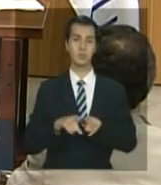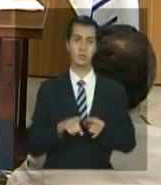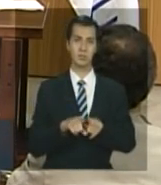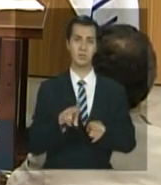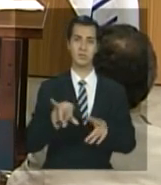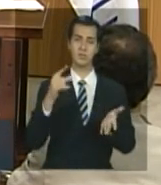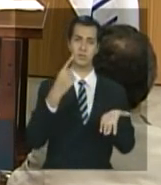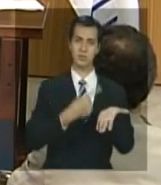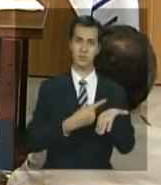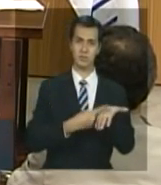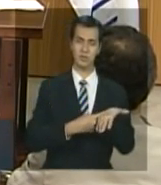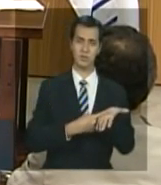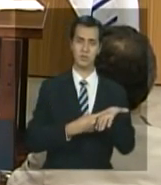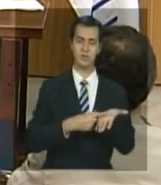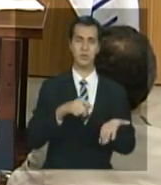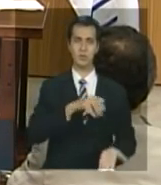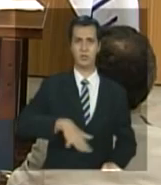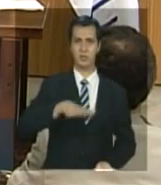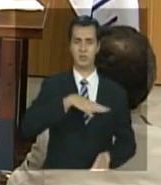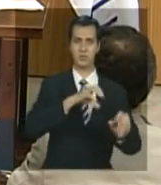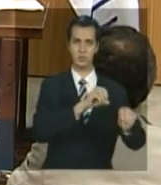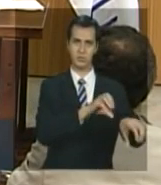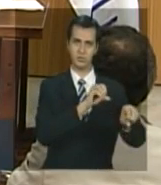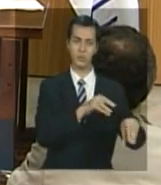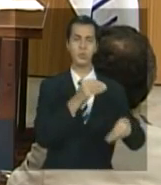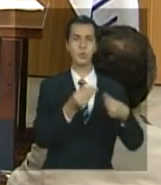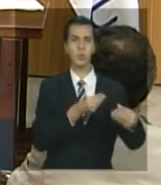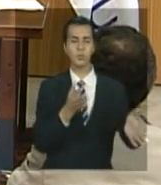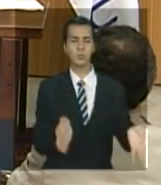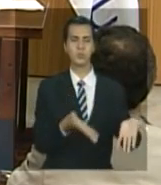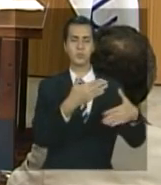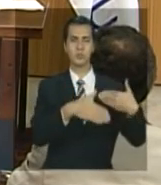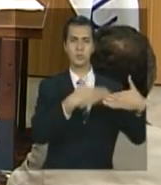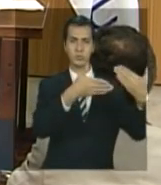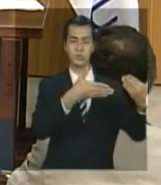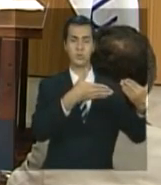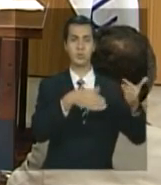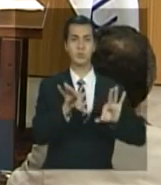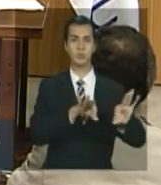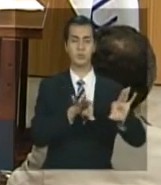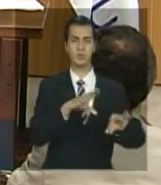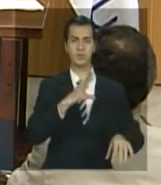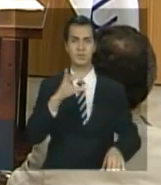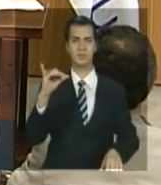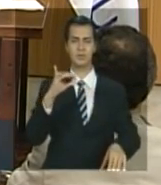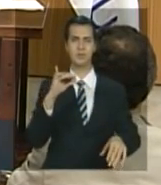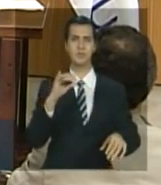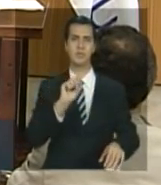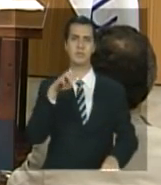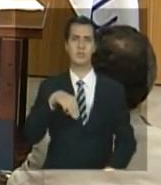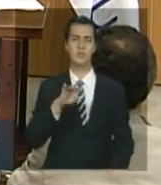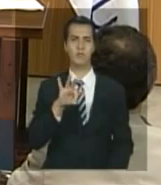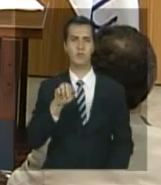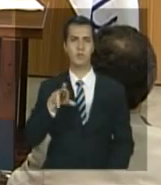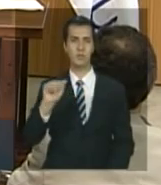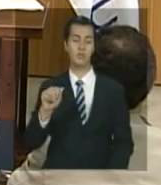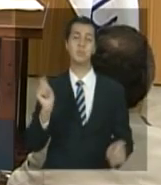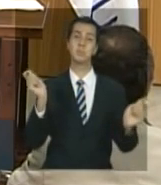assinar esse acordo na área educacional sobre implementação do programa Ciências Sem Fronteiras, o que também